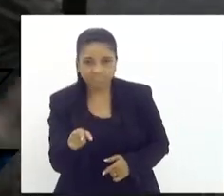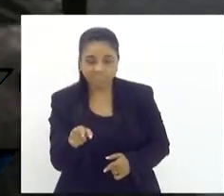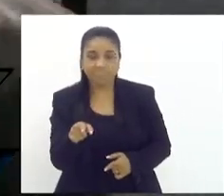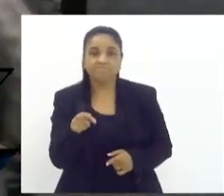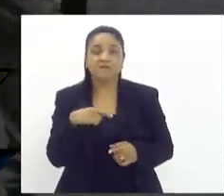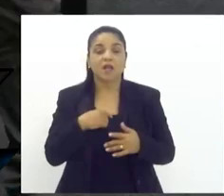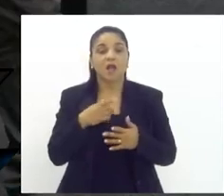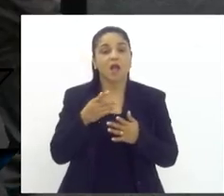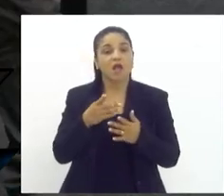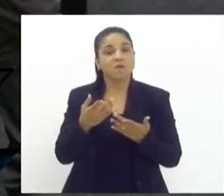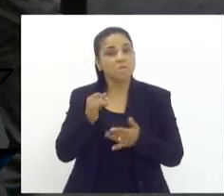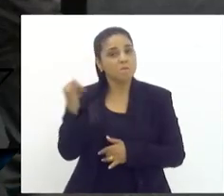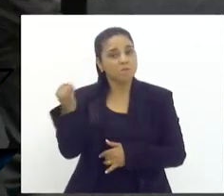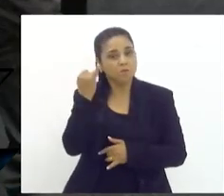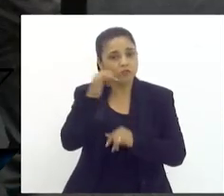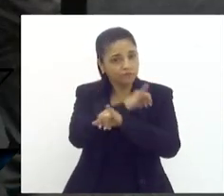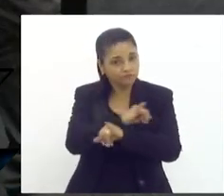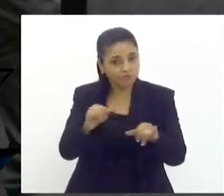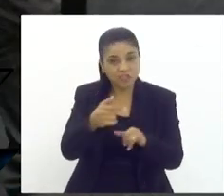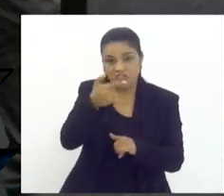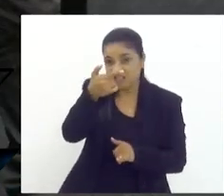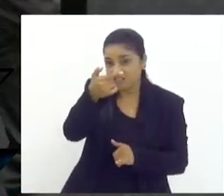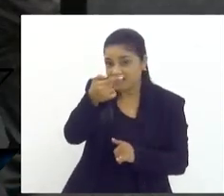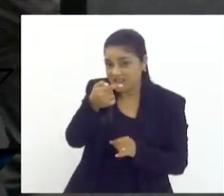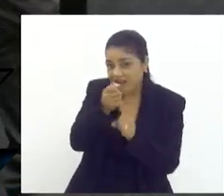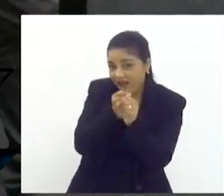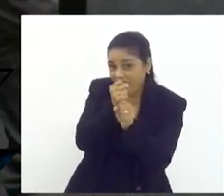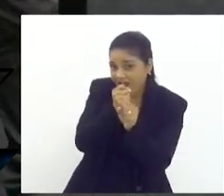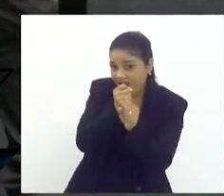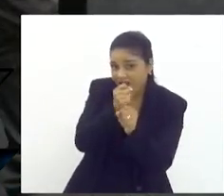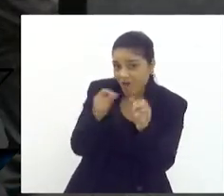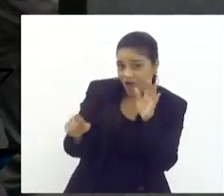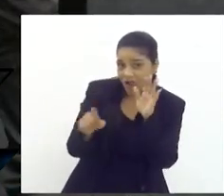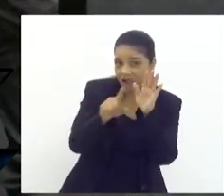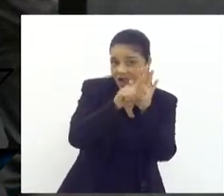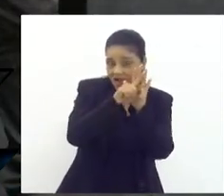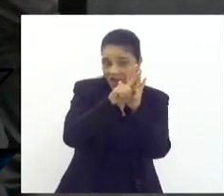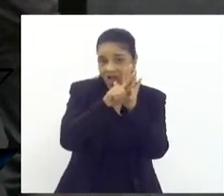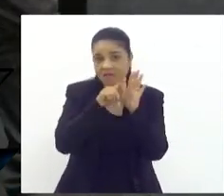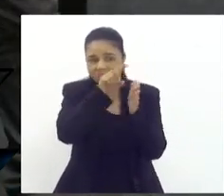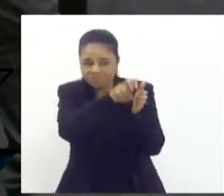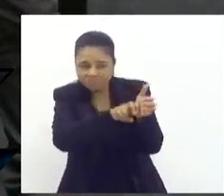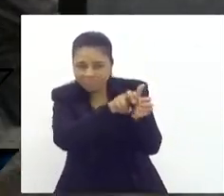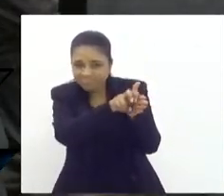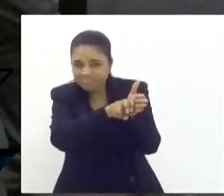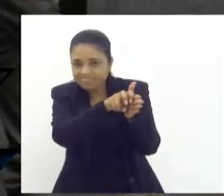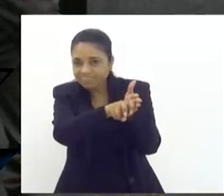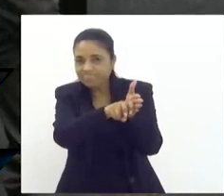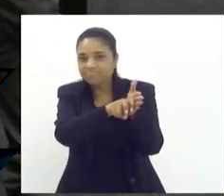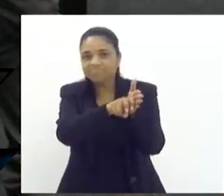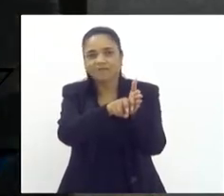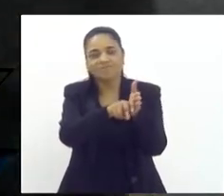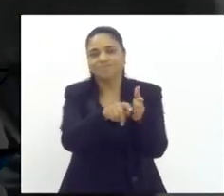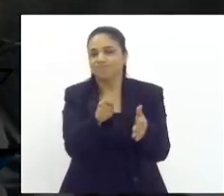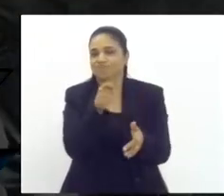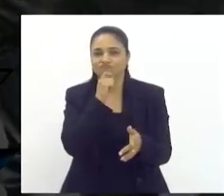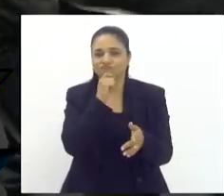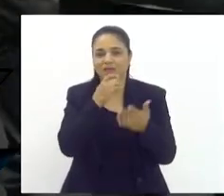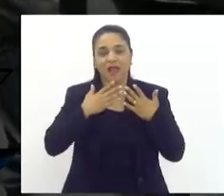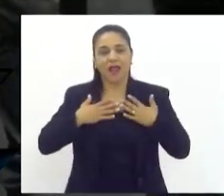aos 17 anos da Lei Maria da Penha Não temos ainda senhor presidente a tranquilidade